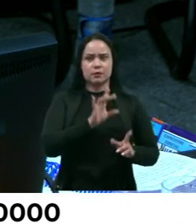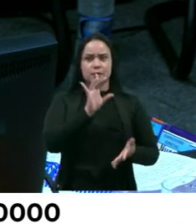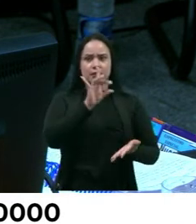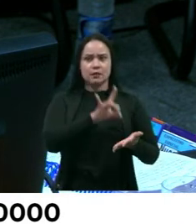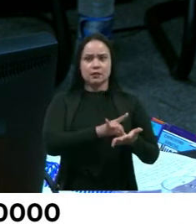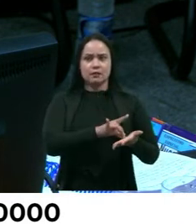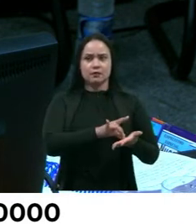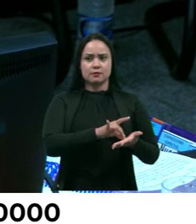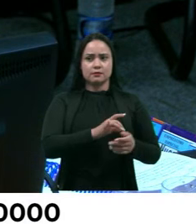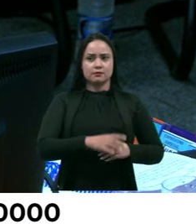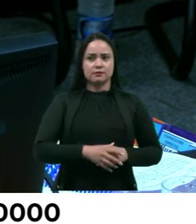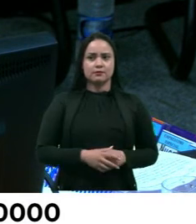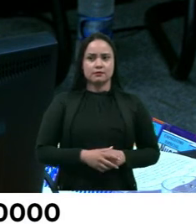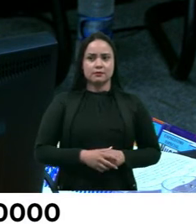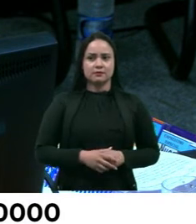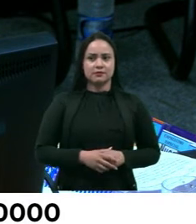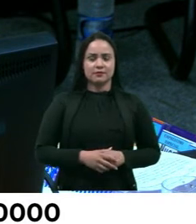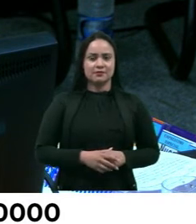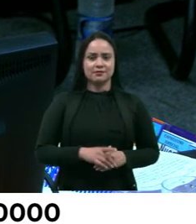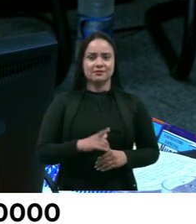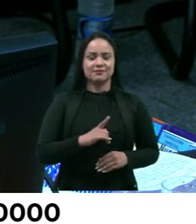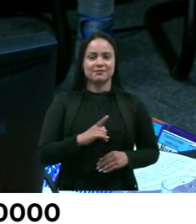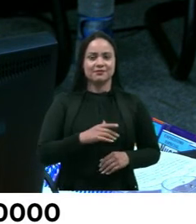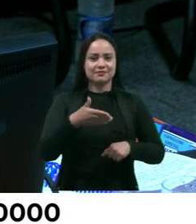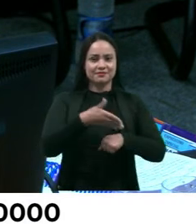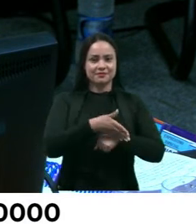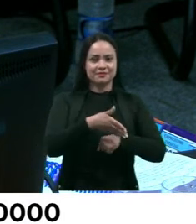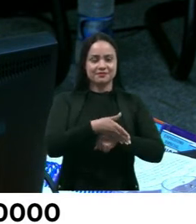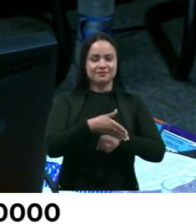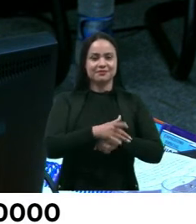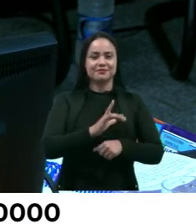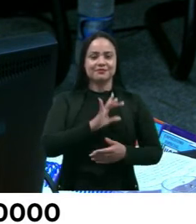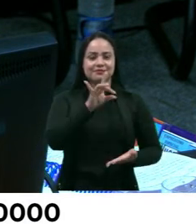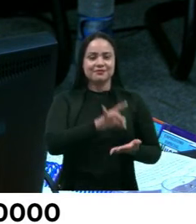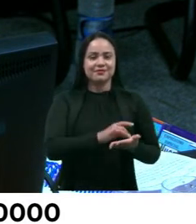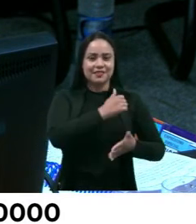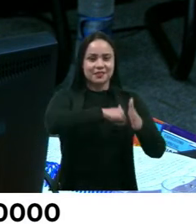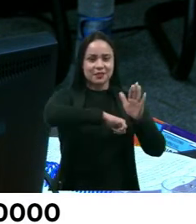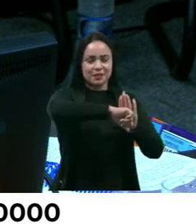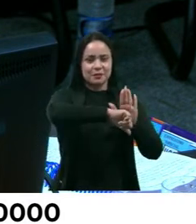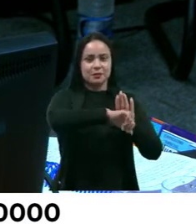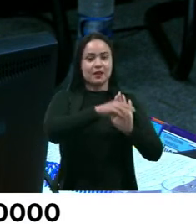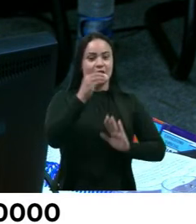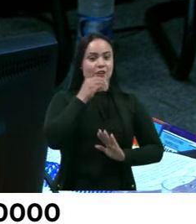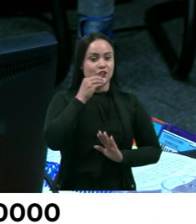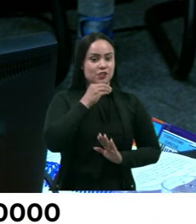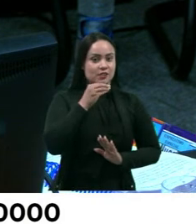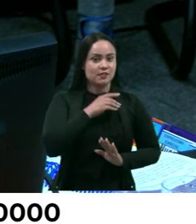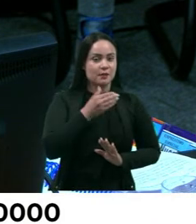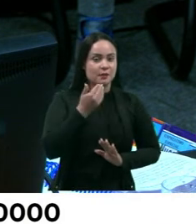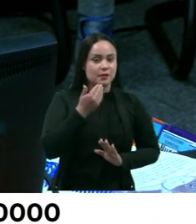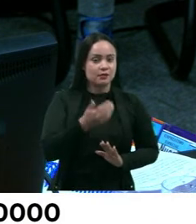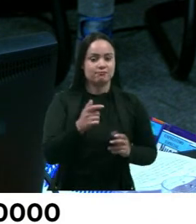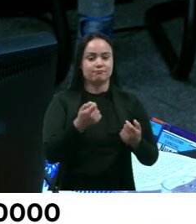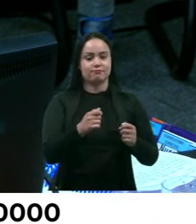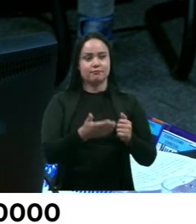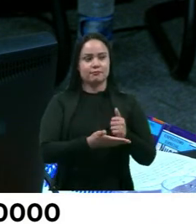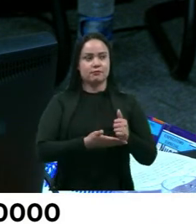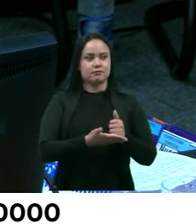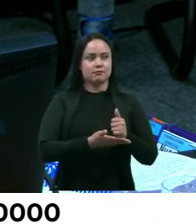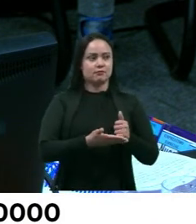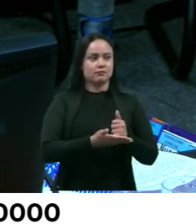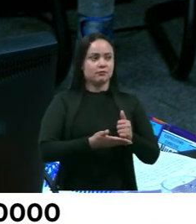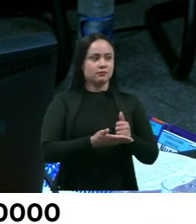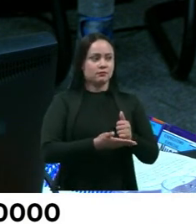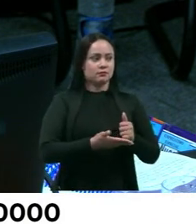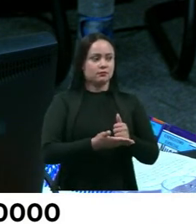material da conduta coloca em xeque a própria existência do crime, a fragilizar requisito essencial à prisão